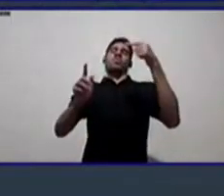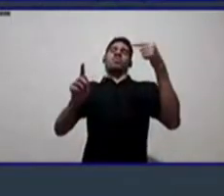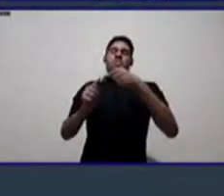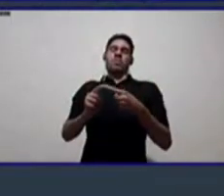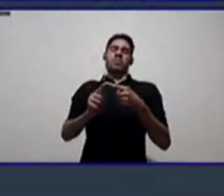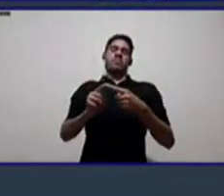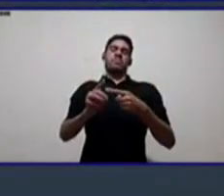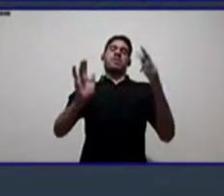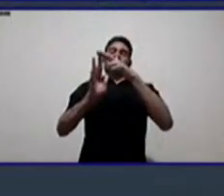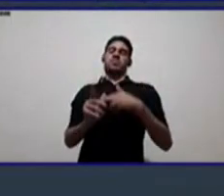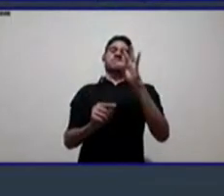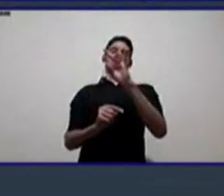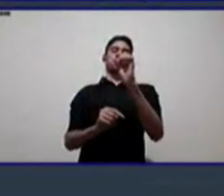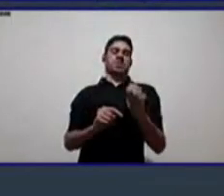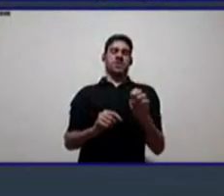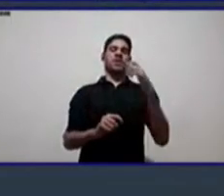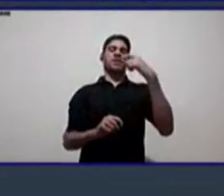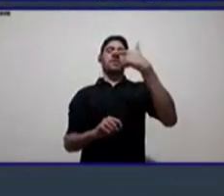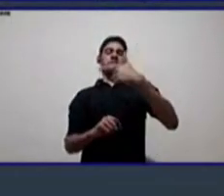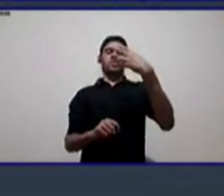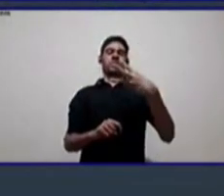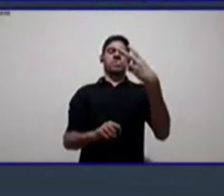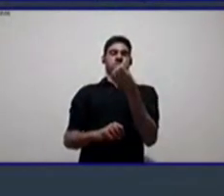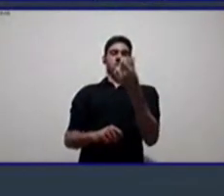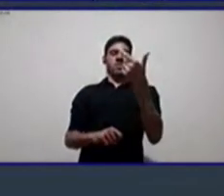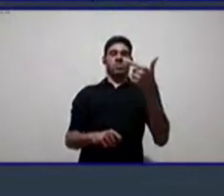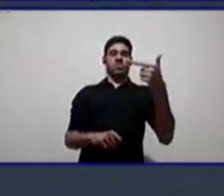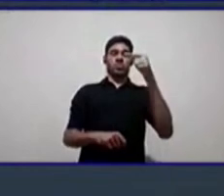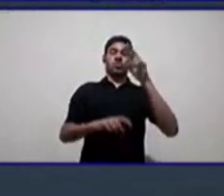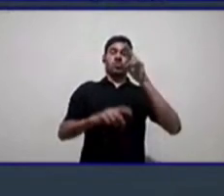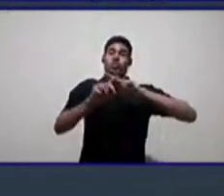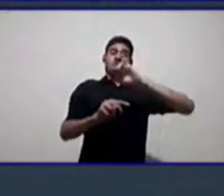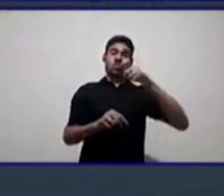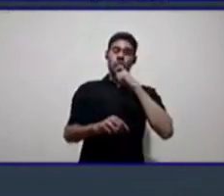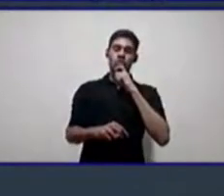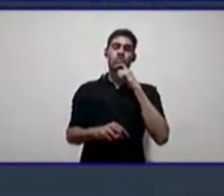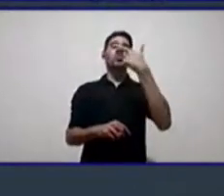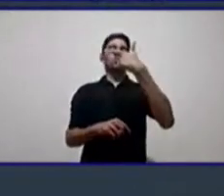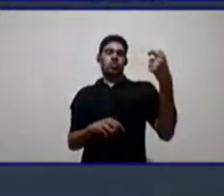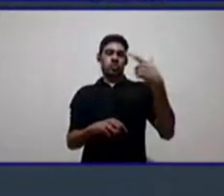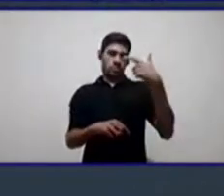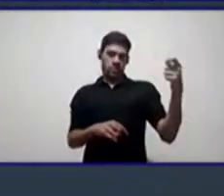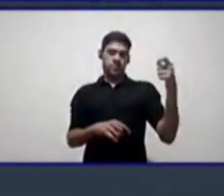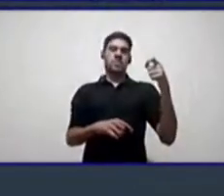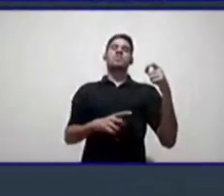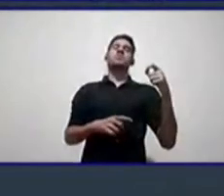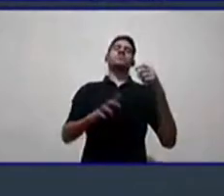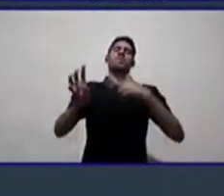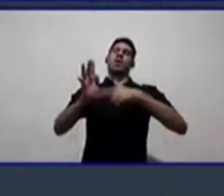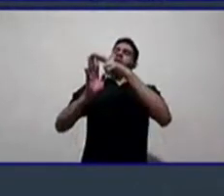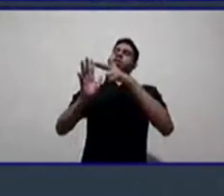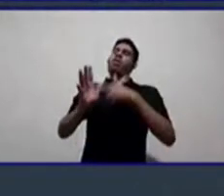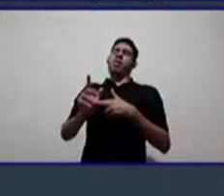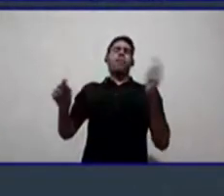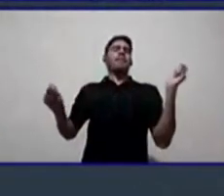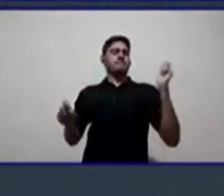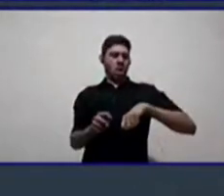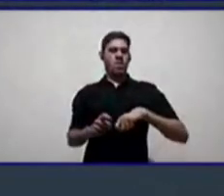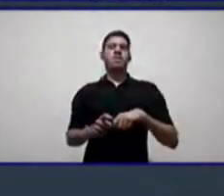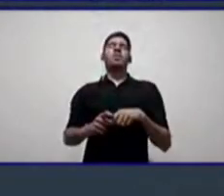TSE 23.622 de julho de 2020, resolução esta que tem fundamento de validade